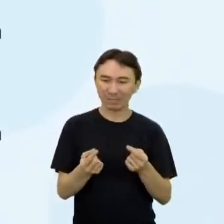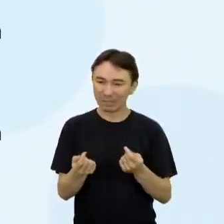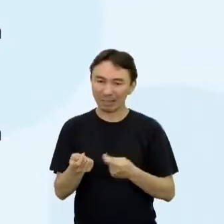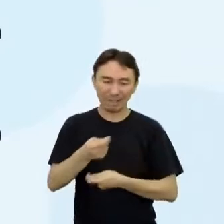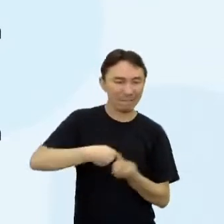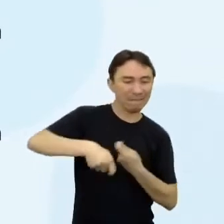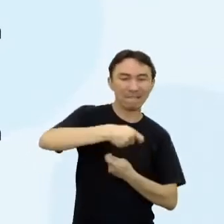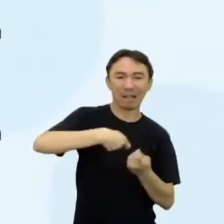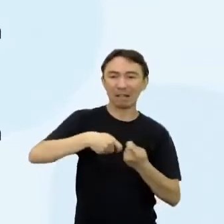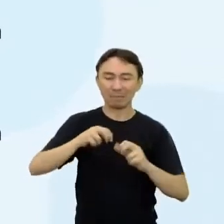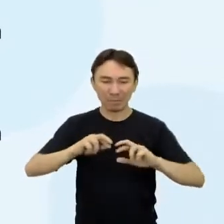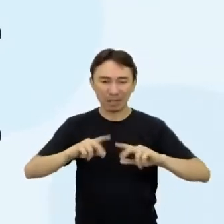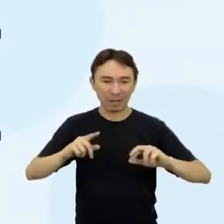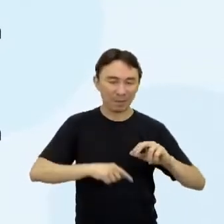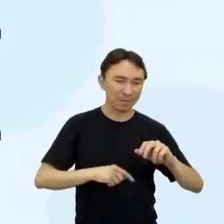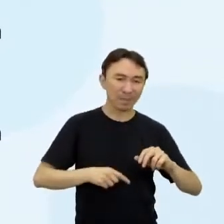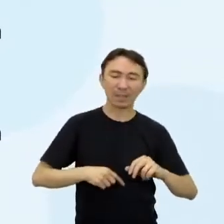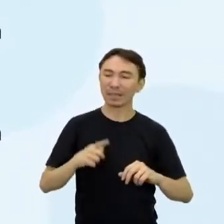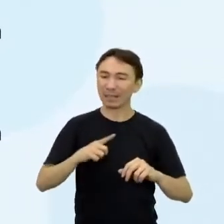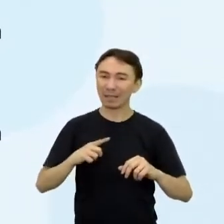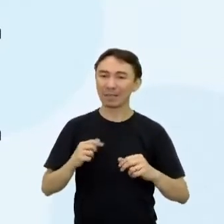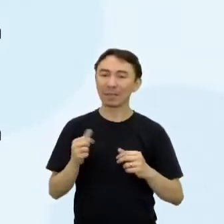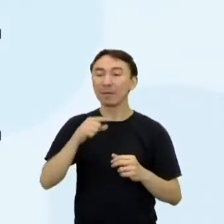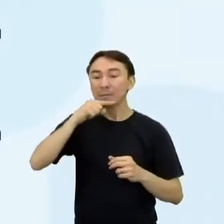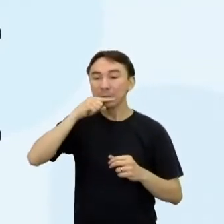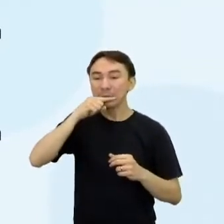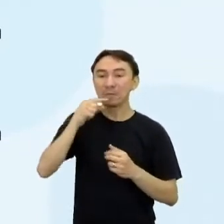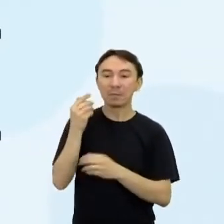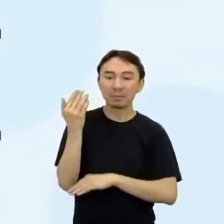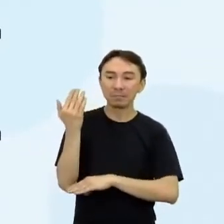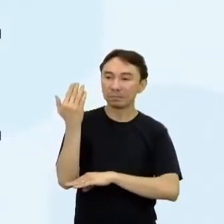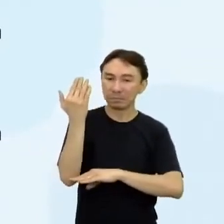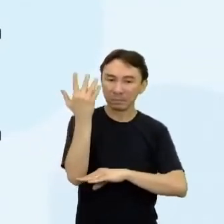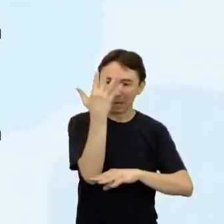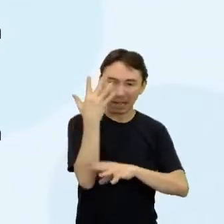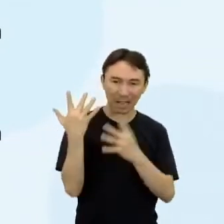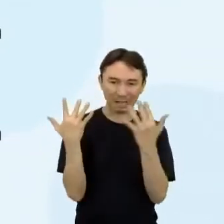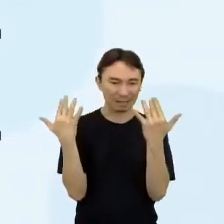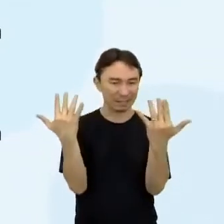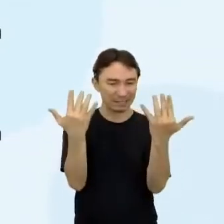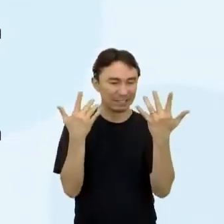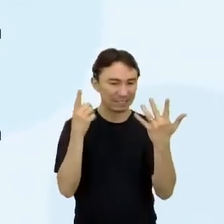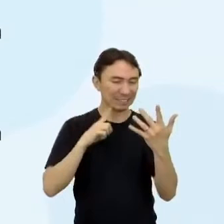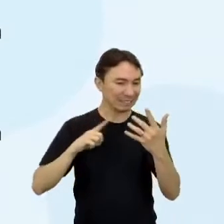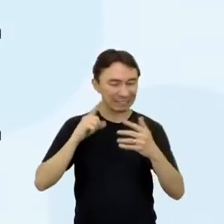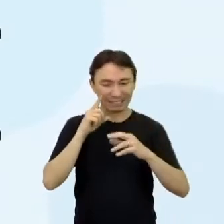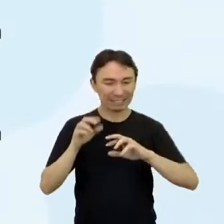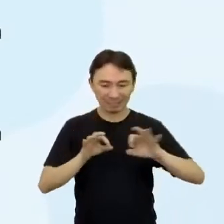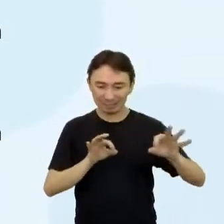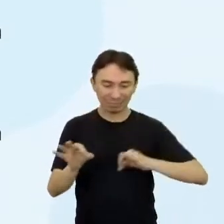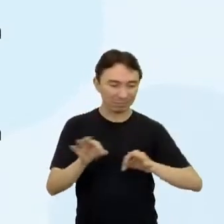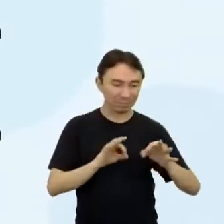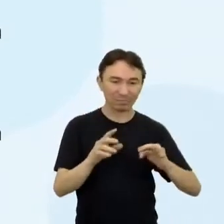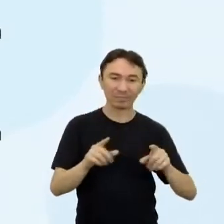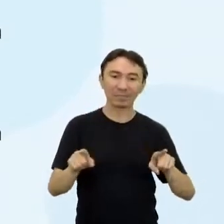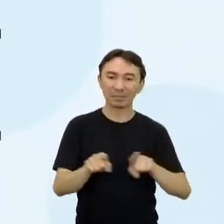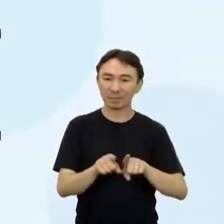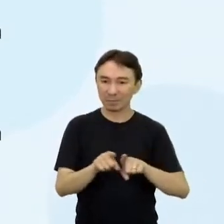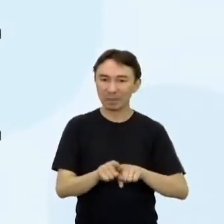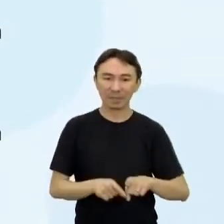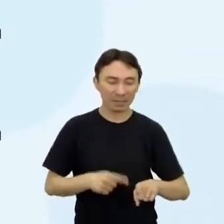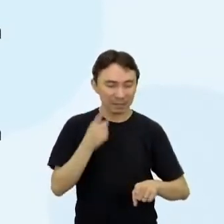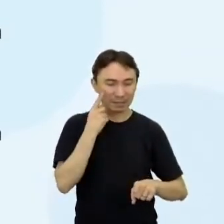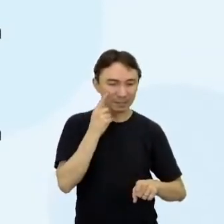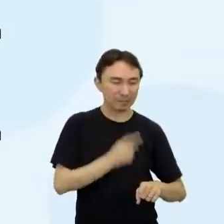que garantissem atividade econômica na capitania. O dever deles também, organizar o povoamento e a defesa do